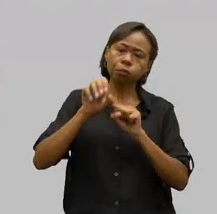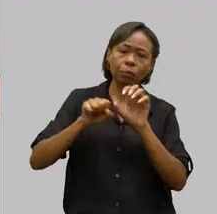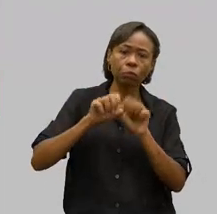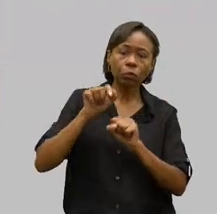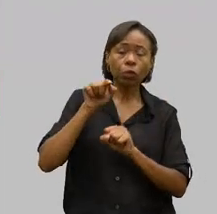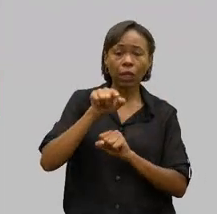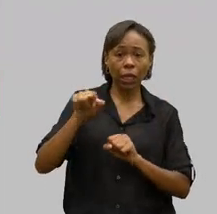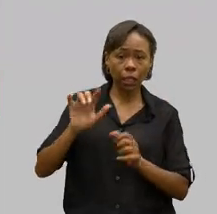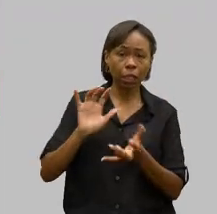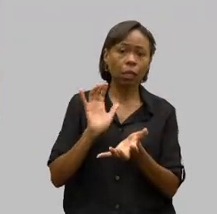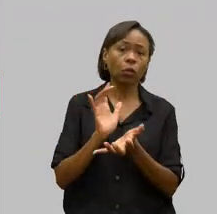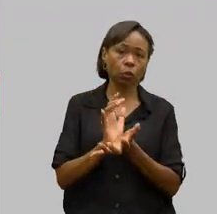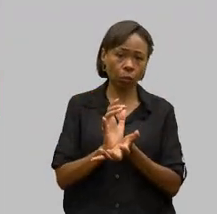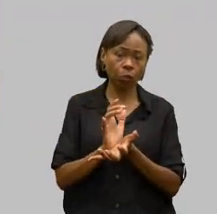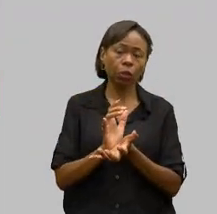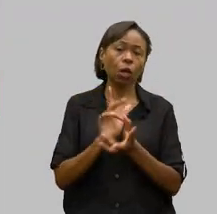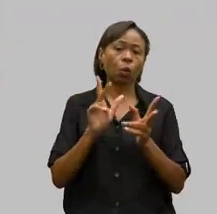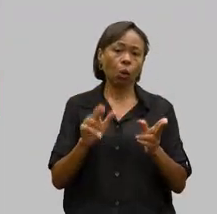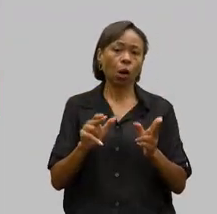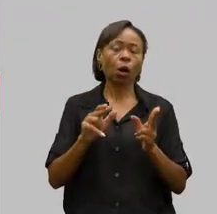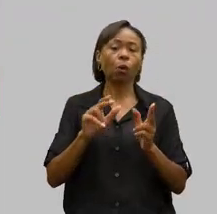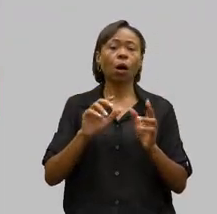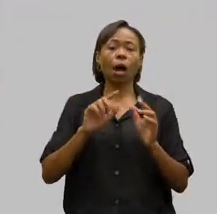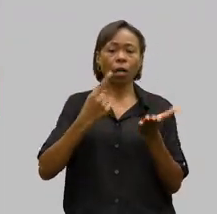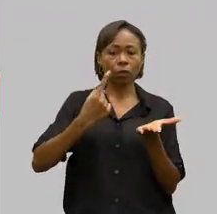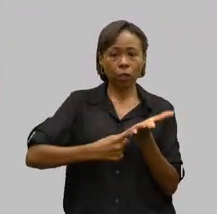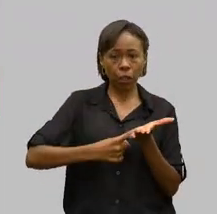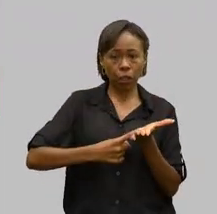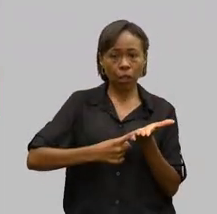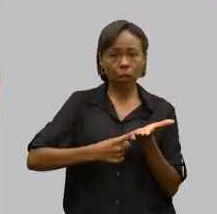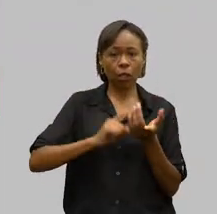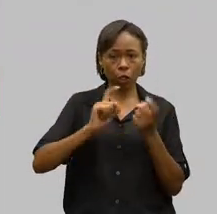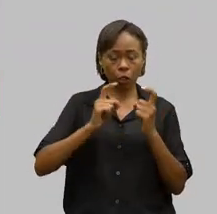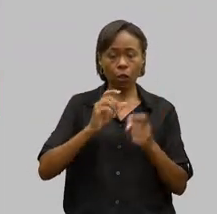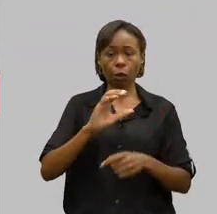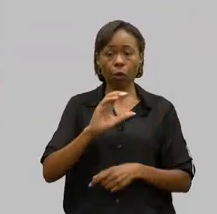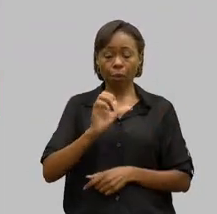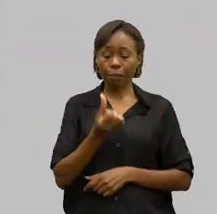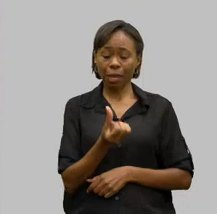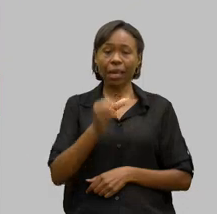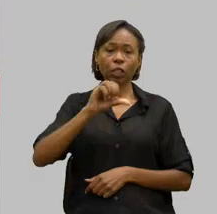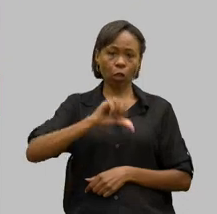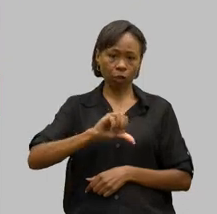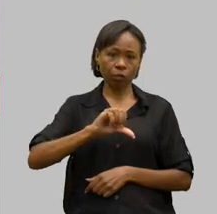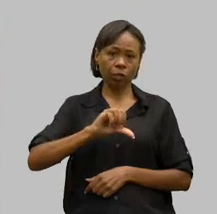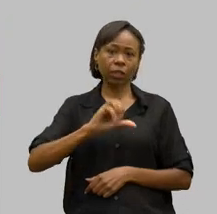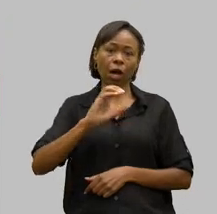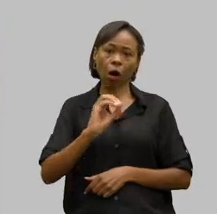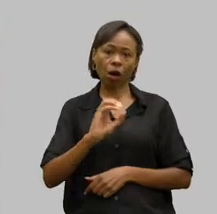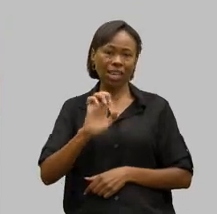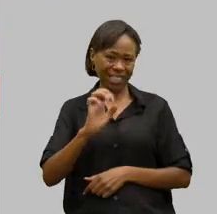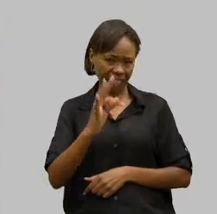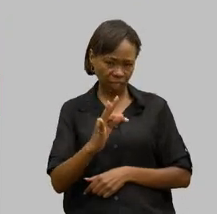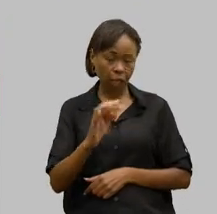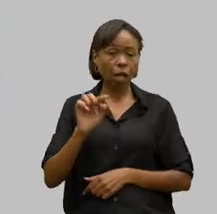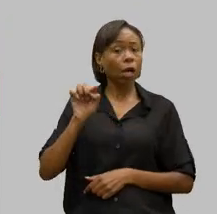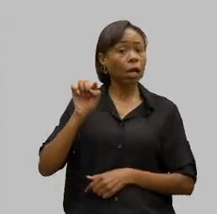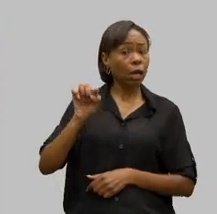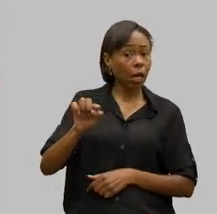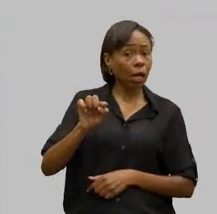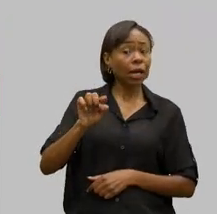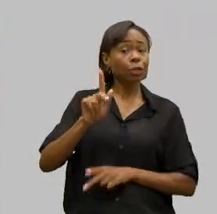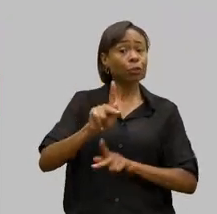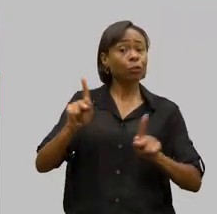a Convenção 69 da OIT. da priorização de professores quilombolas nas